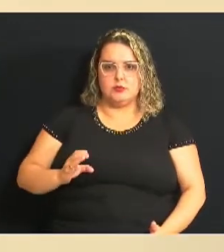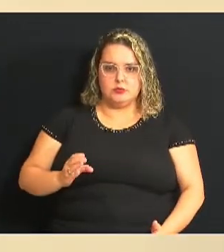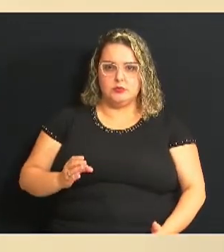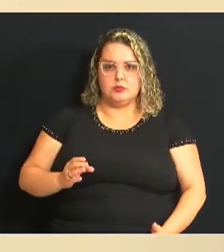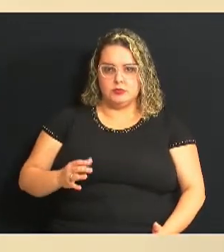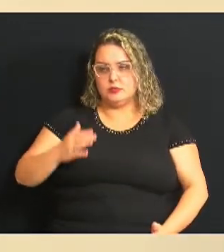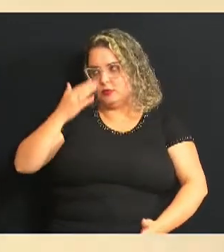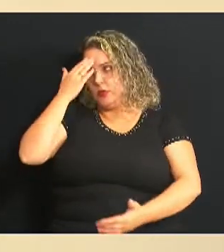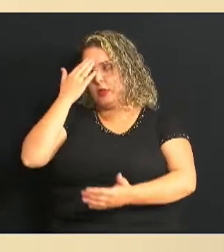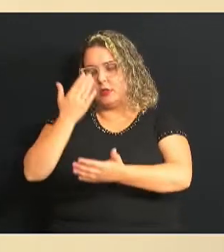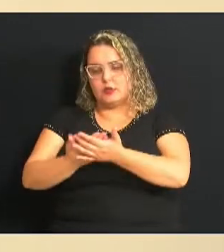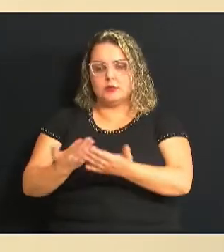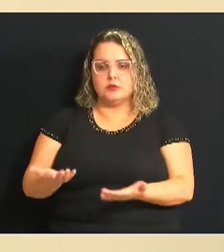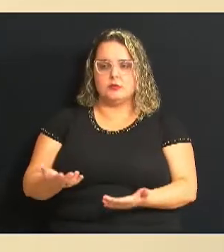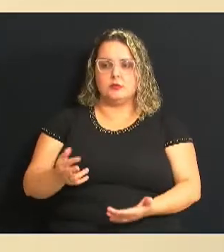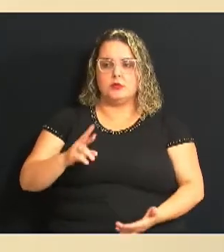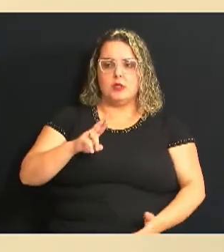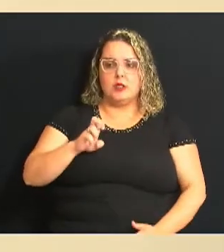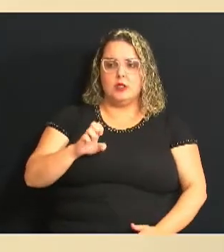tem